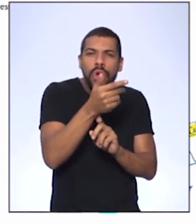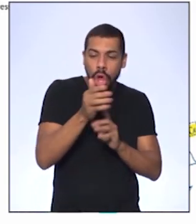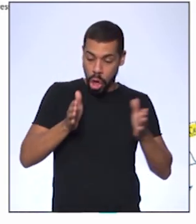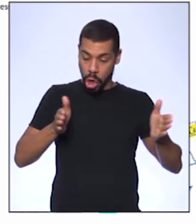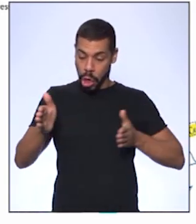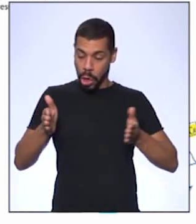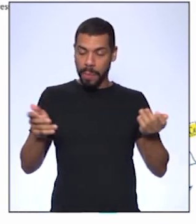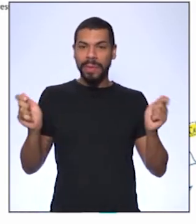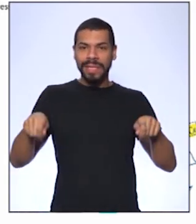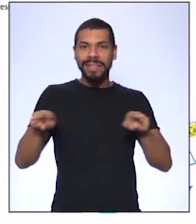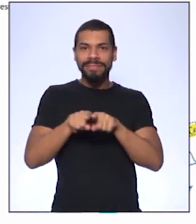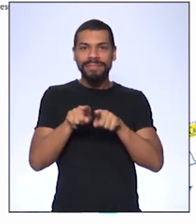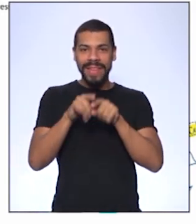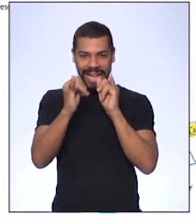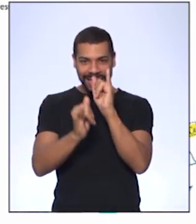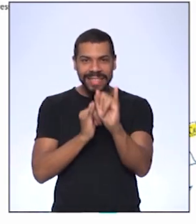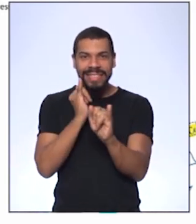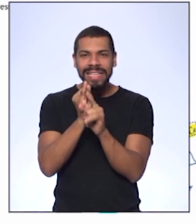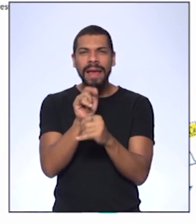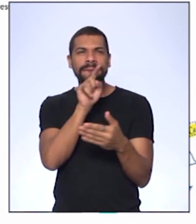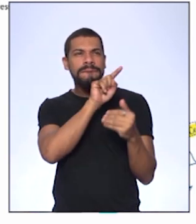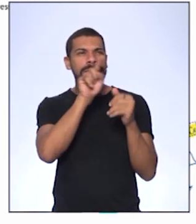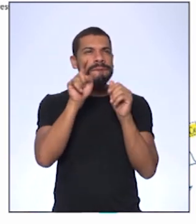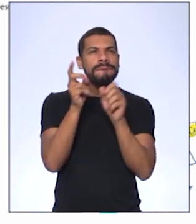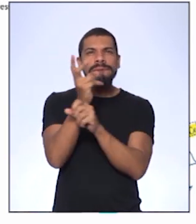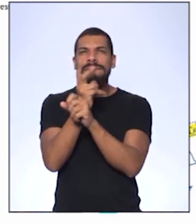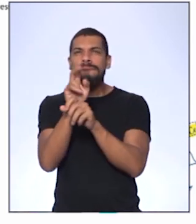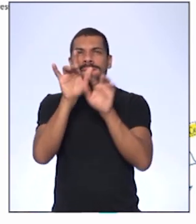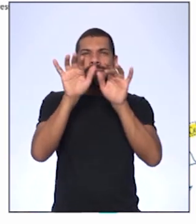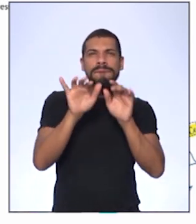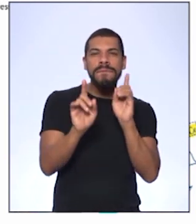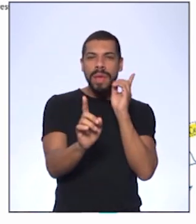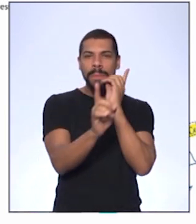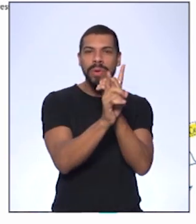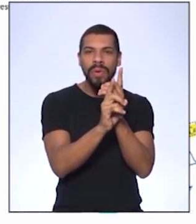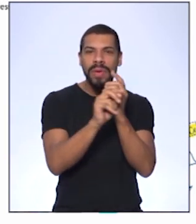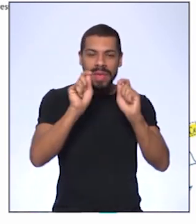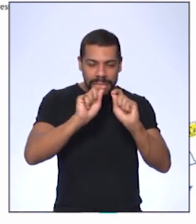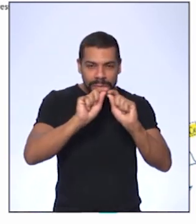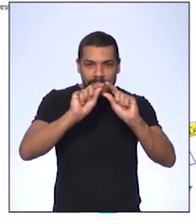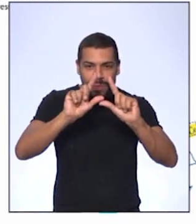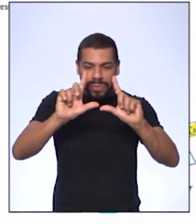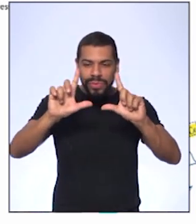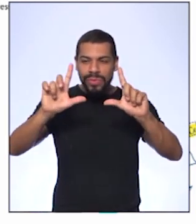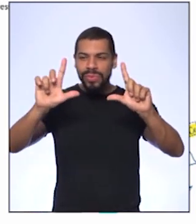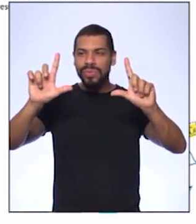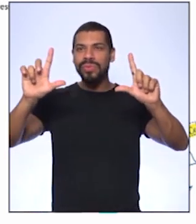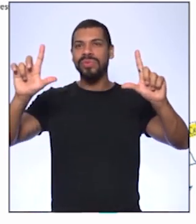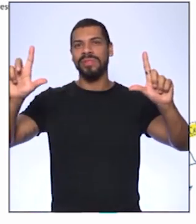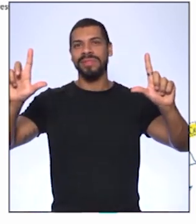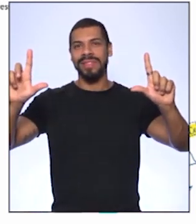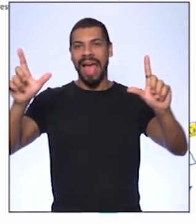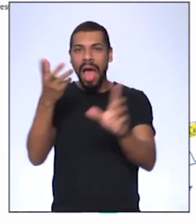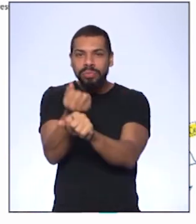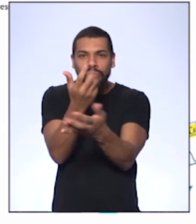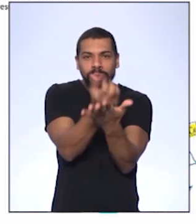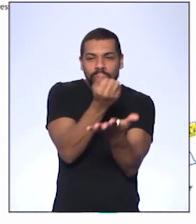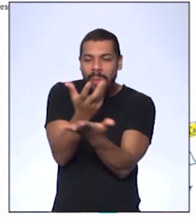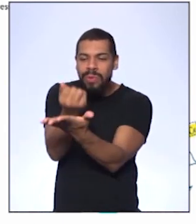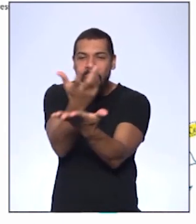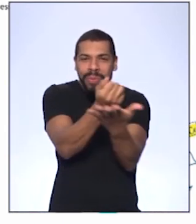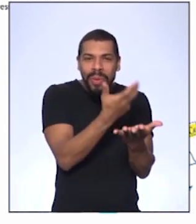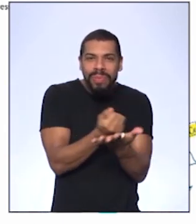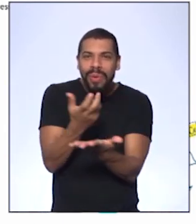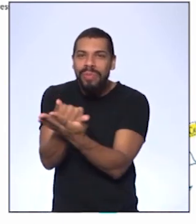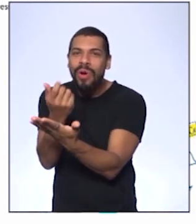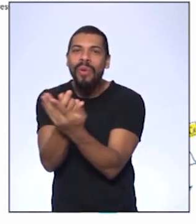internet em alta definição, basta clicar sobre ela e utilizar a ferramenta de zoom. Para fazer o download, disponível para obras de domínio